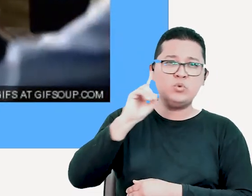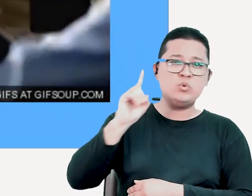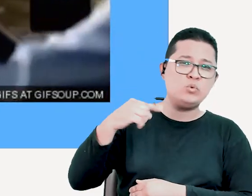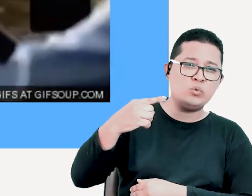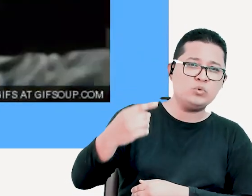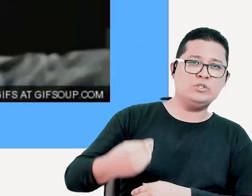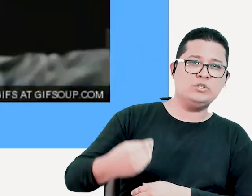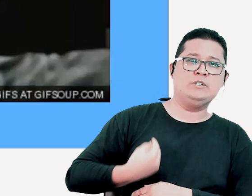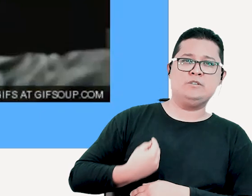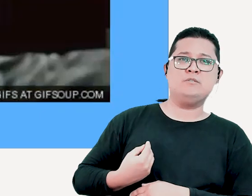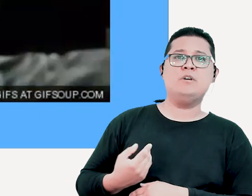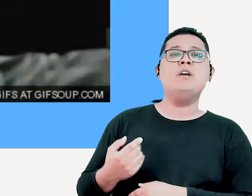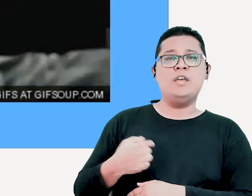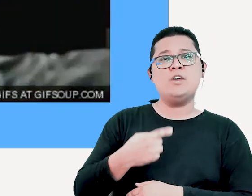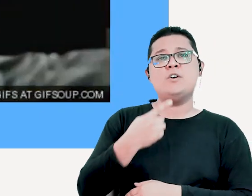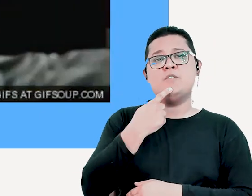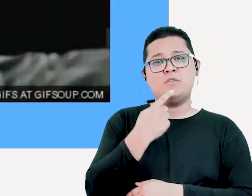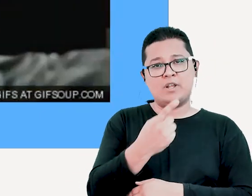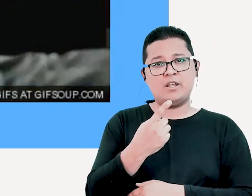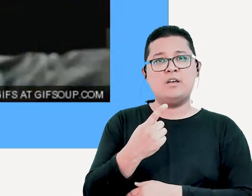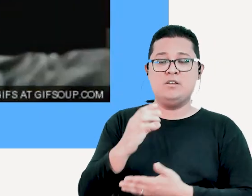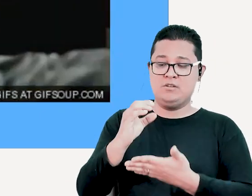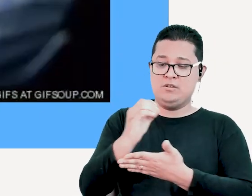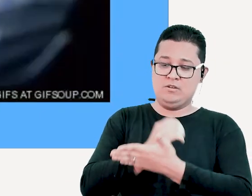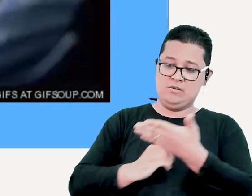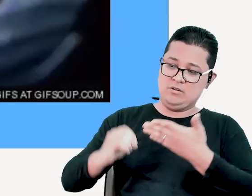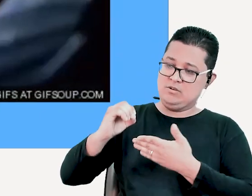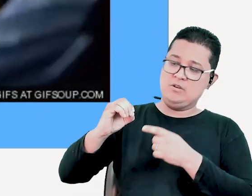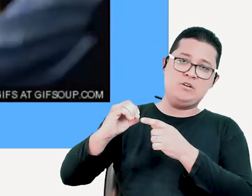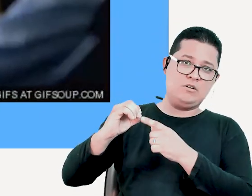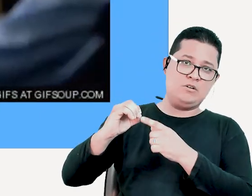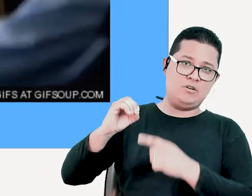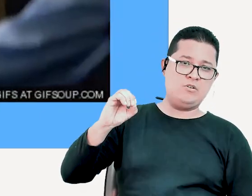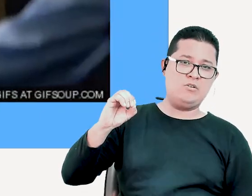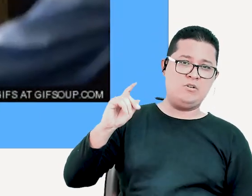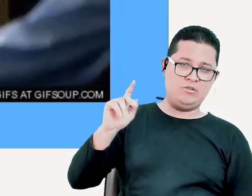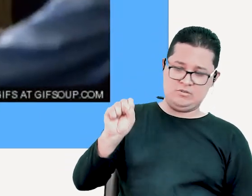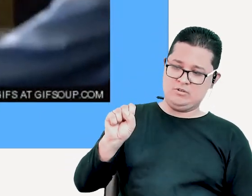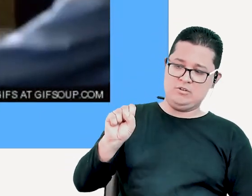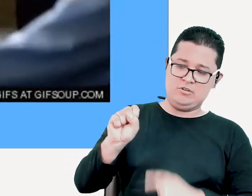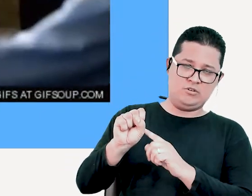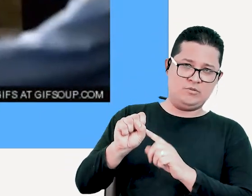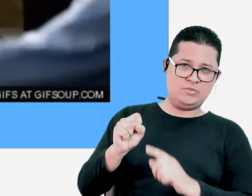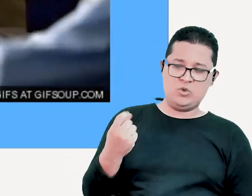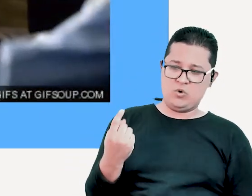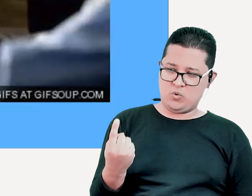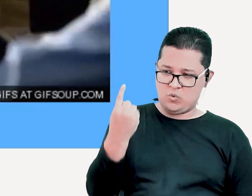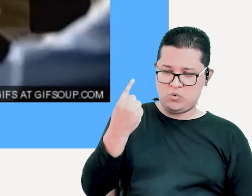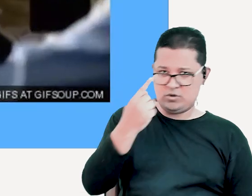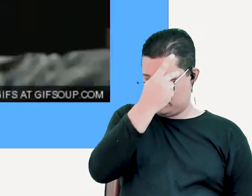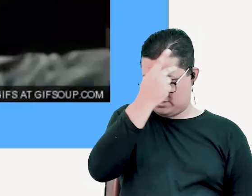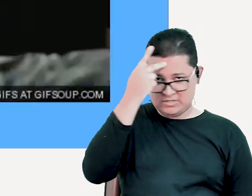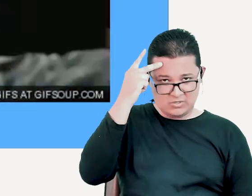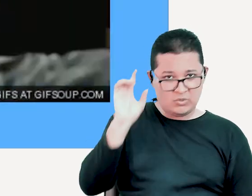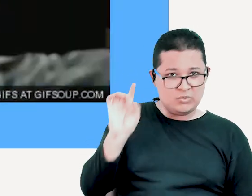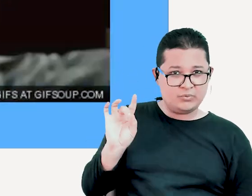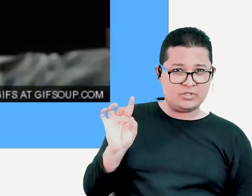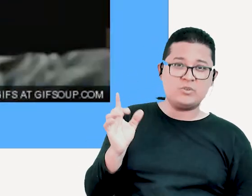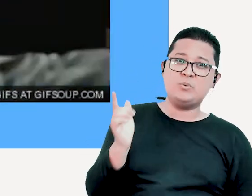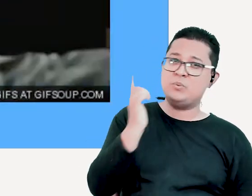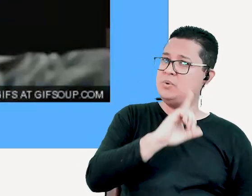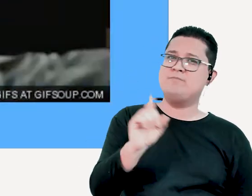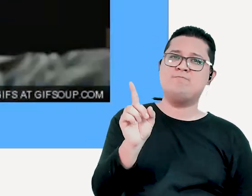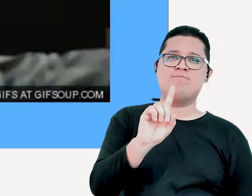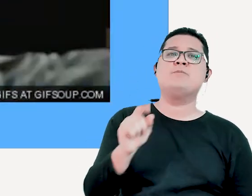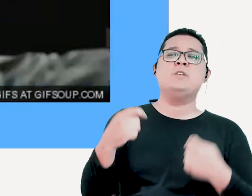Ops é isso, Ops não faz nada sozinho, né? A gente sempre depende de pessoas do nosso lado, seja para a gente consultar, fazer